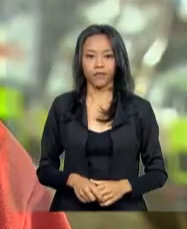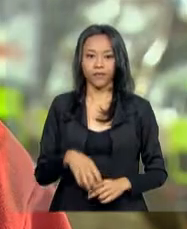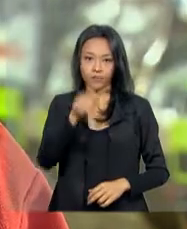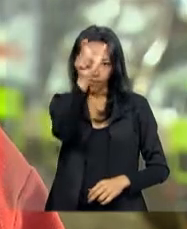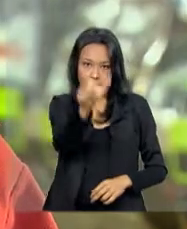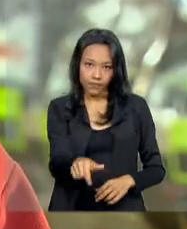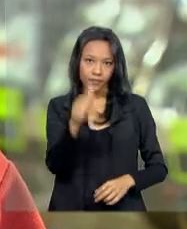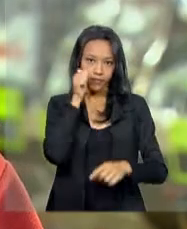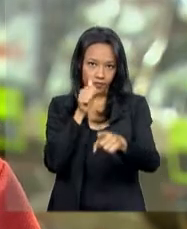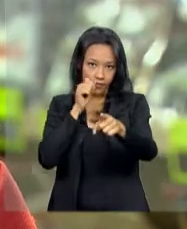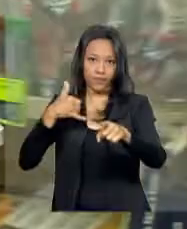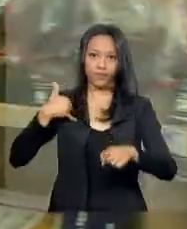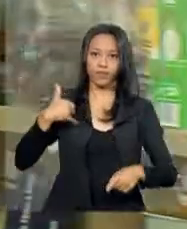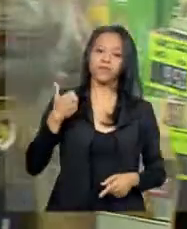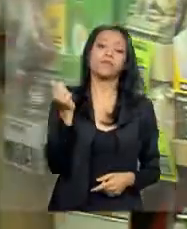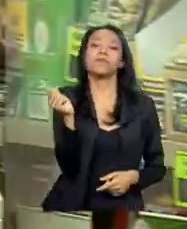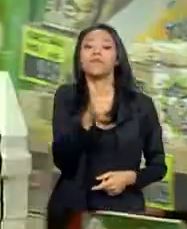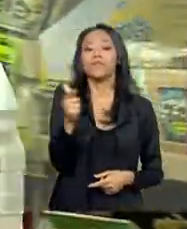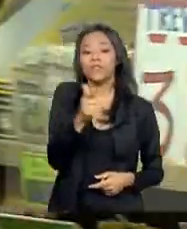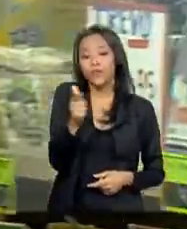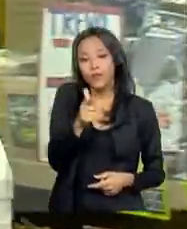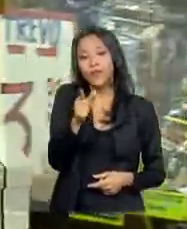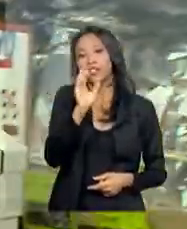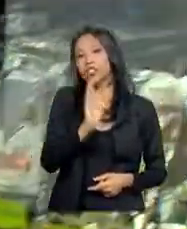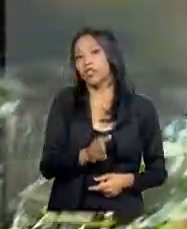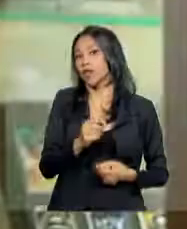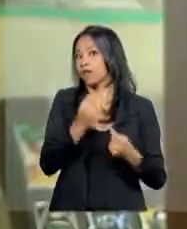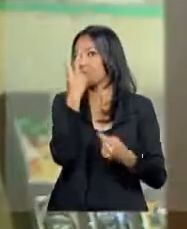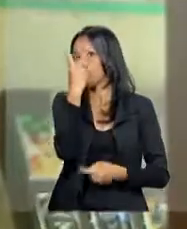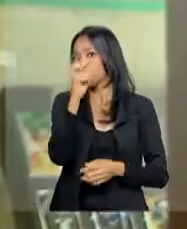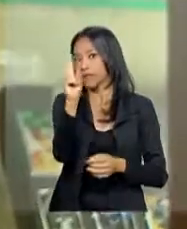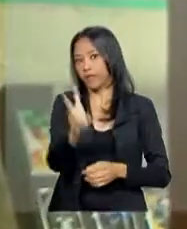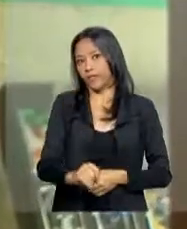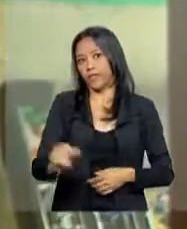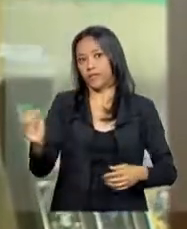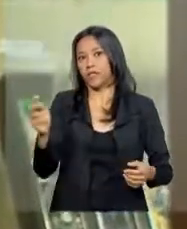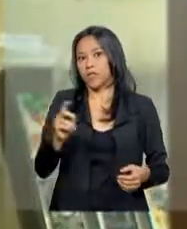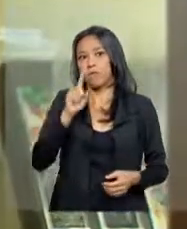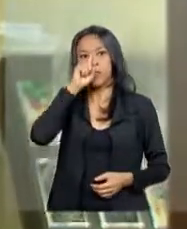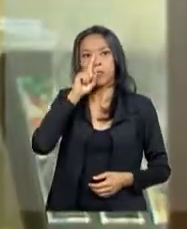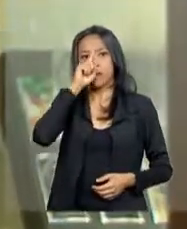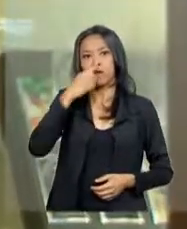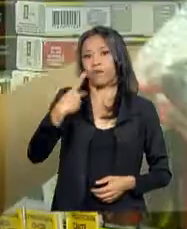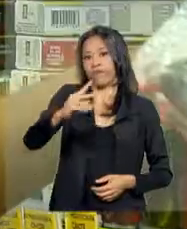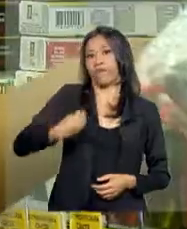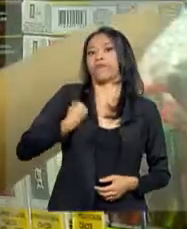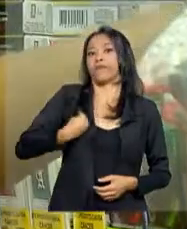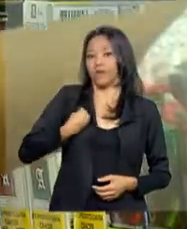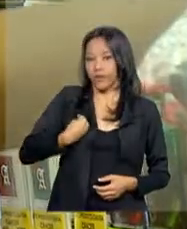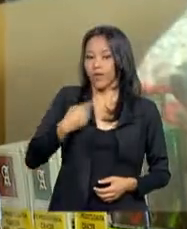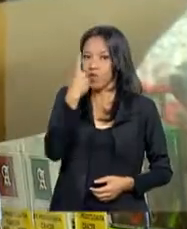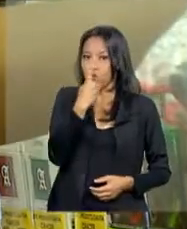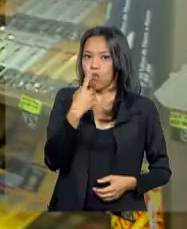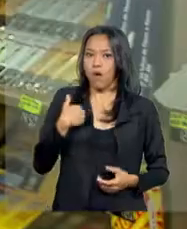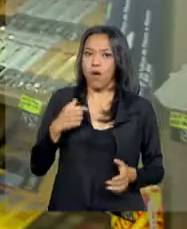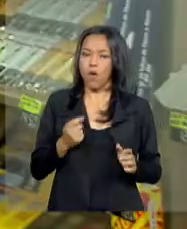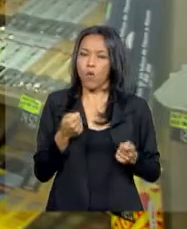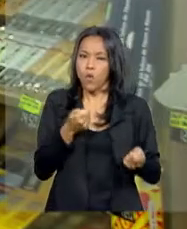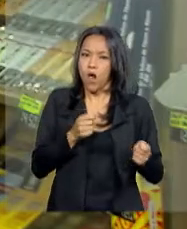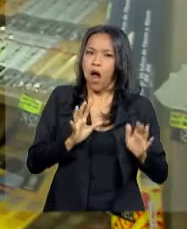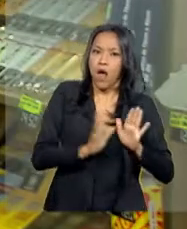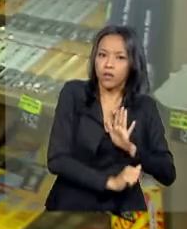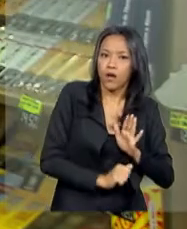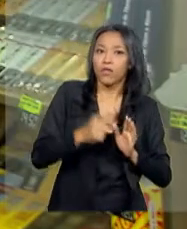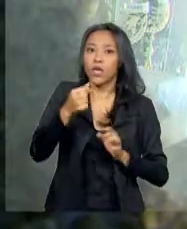Beatriz, de 22 anos, já passou por duas situações em que a própria vida esteve em perigo. Uma tentativa de assalto e